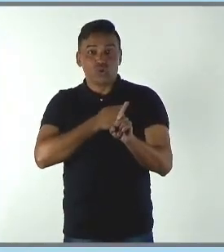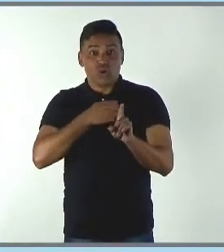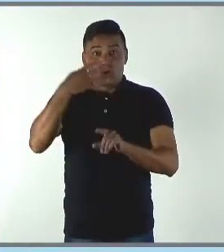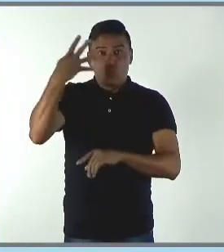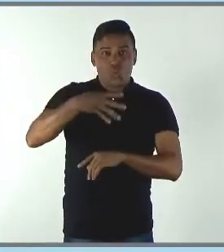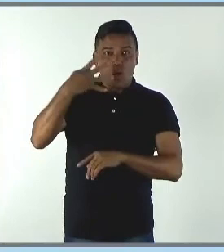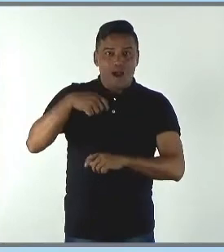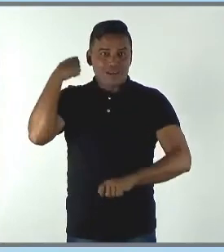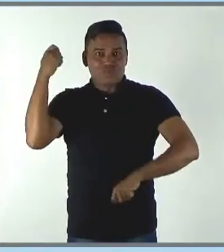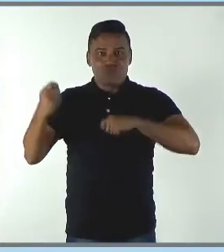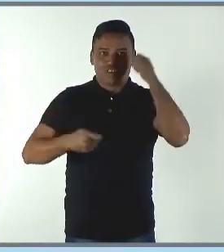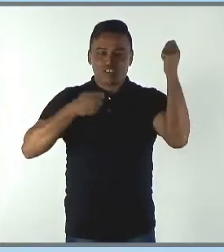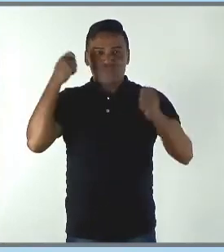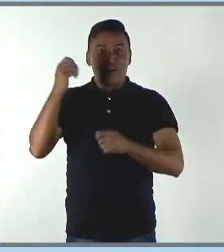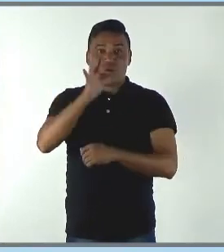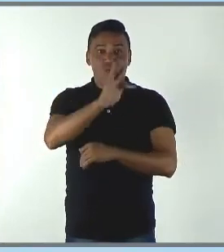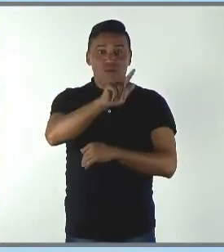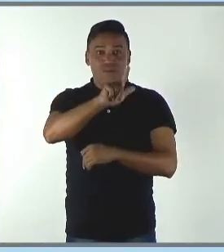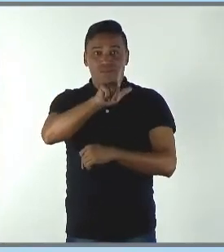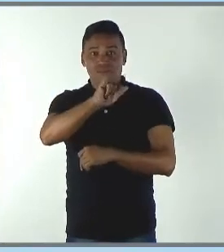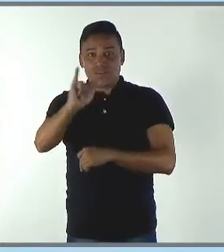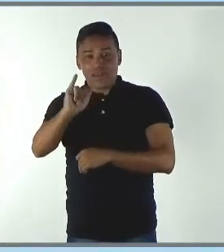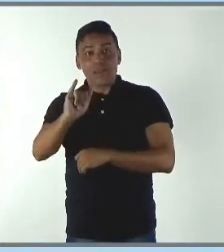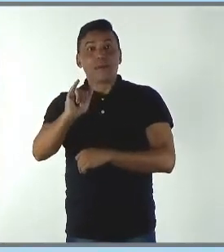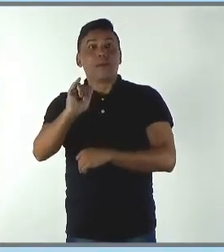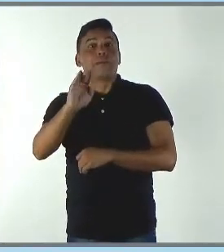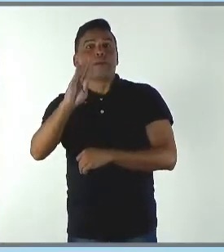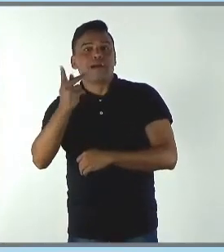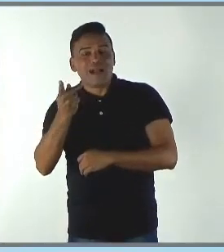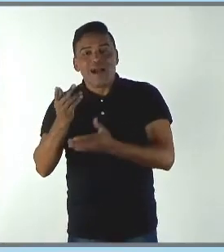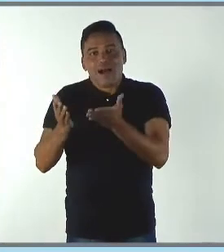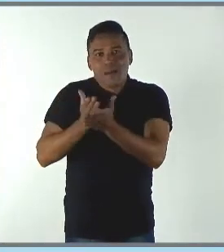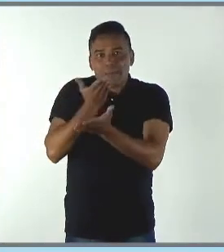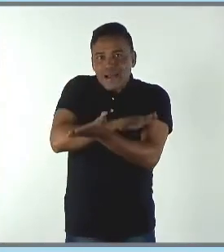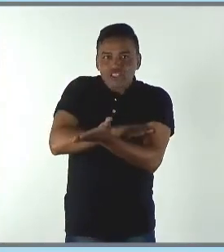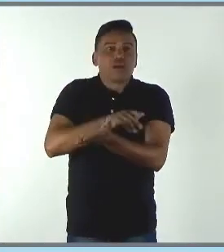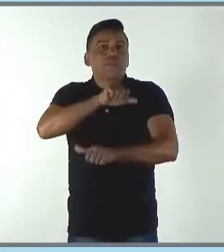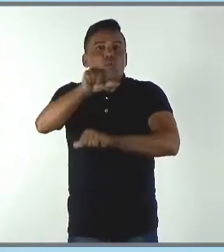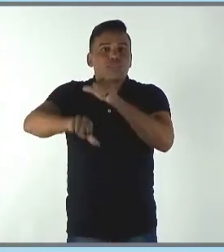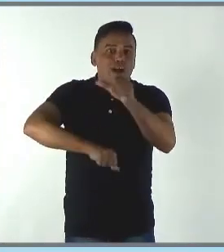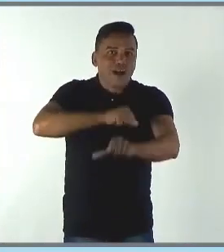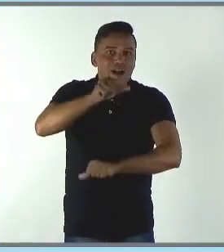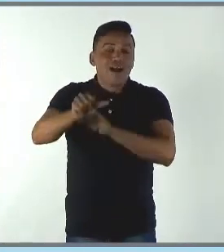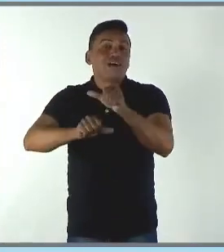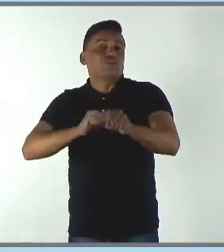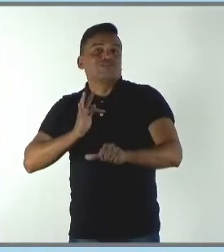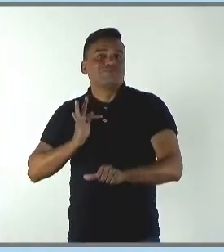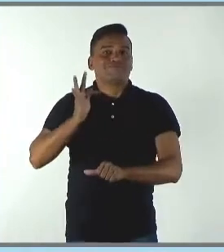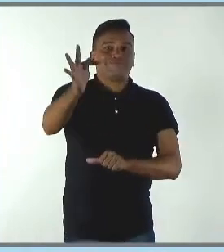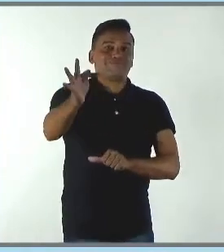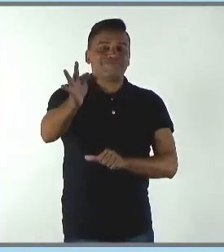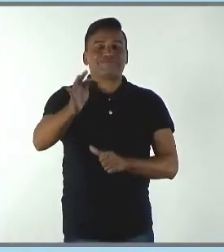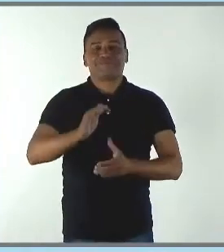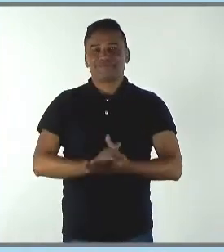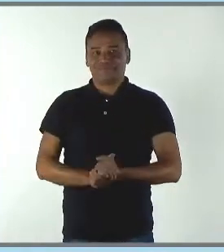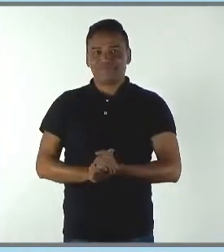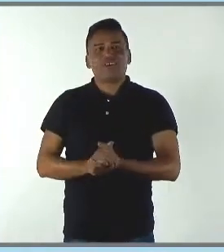FliBH. Virando a página. Livro e leitura tecendo amanhãs. Muito obrigada, Edmilson. Muito